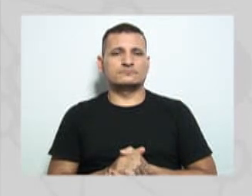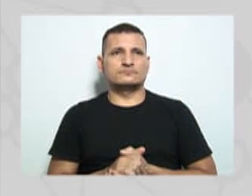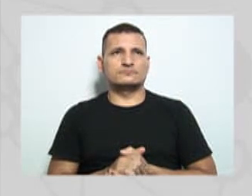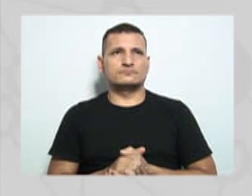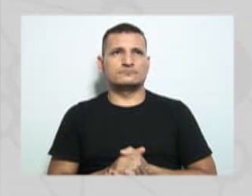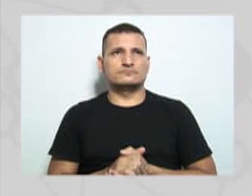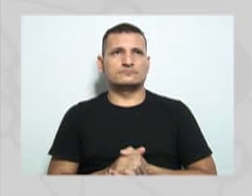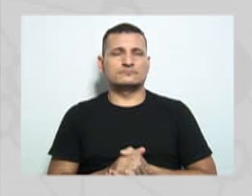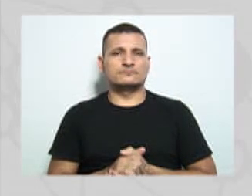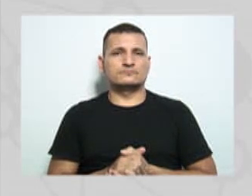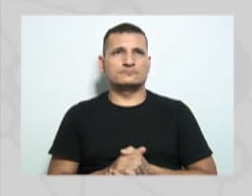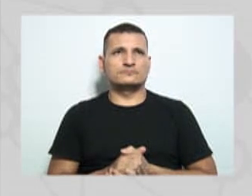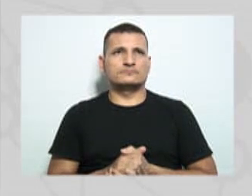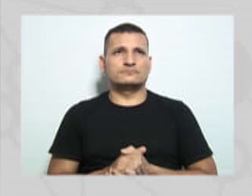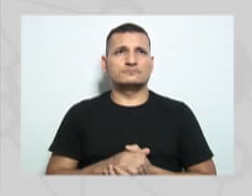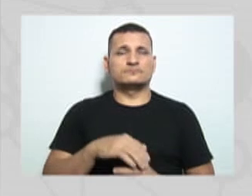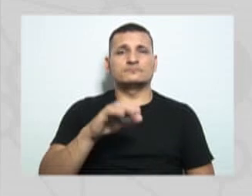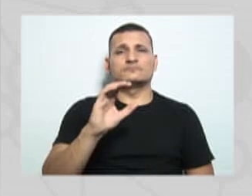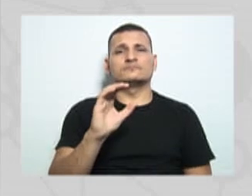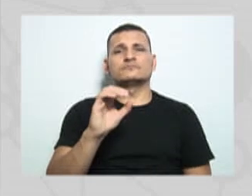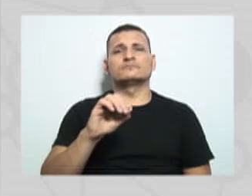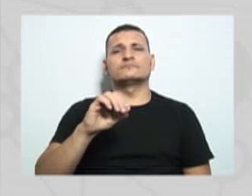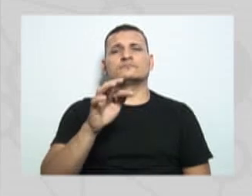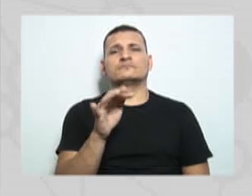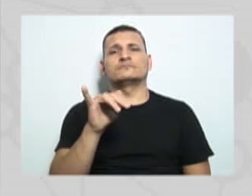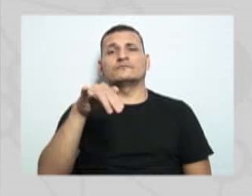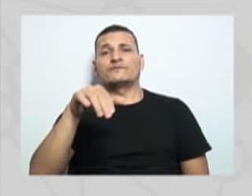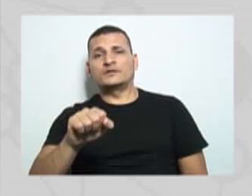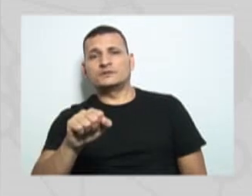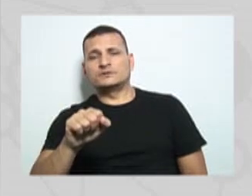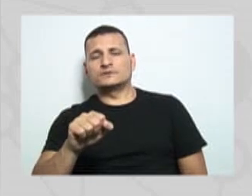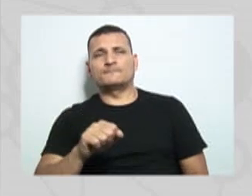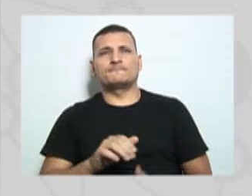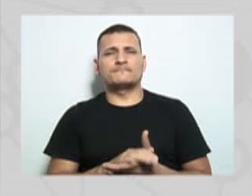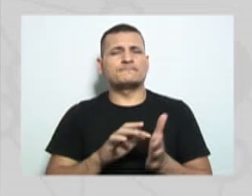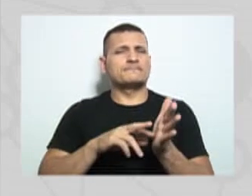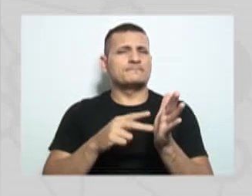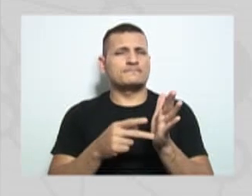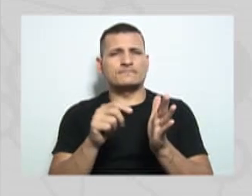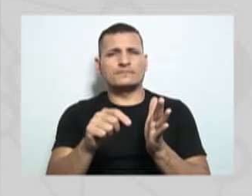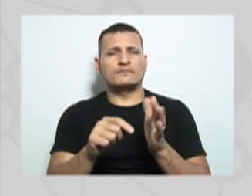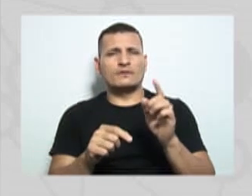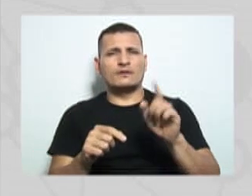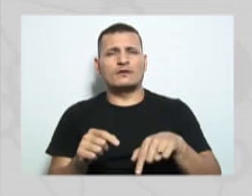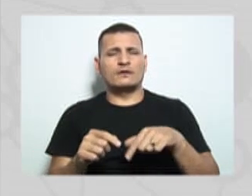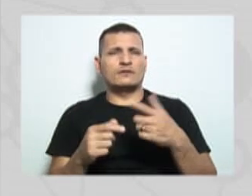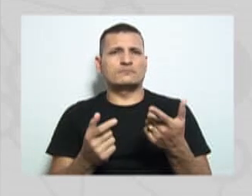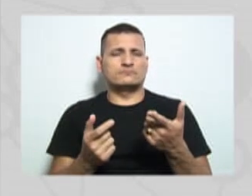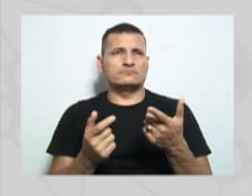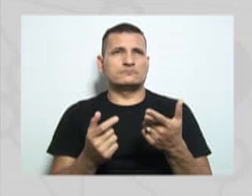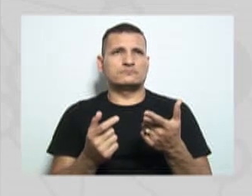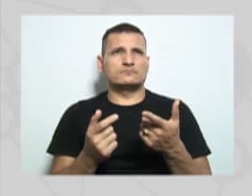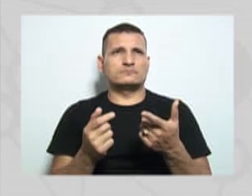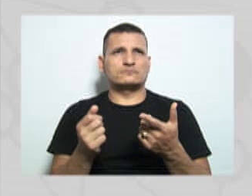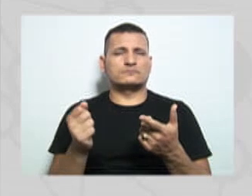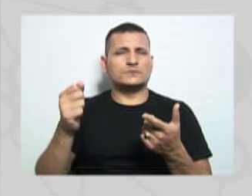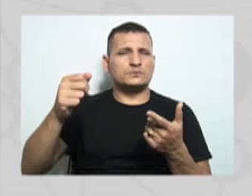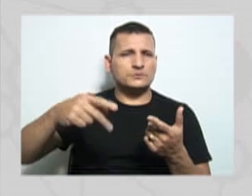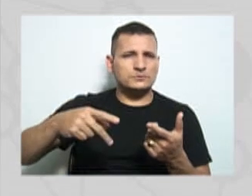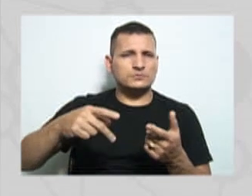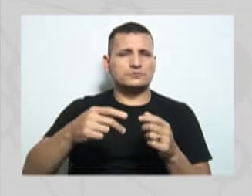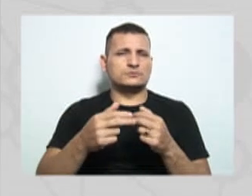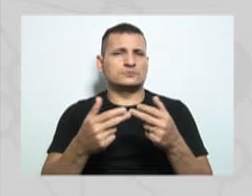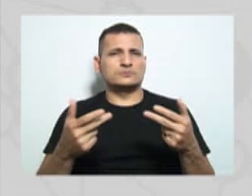Desculpem. COFINS, o que significa? Contribuição para Financiamento da Seguridade Social instituída pela Lei Complementar